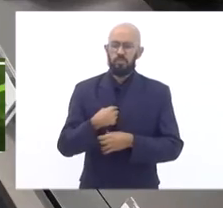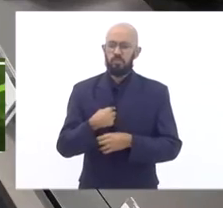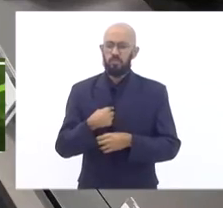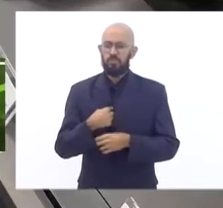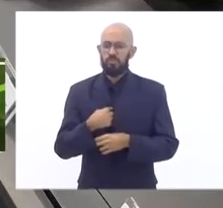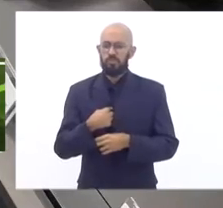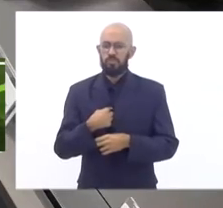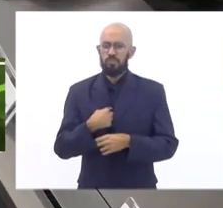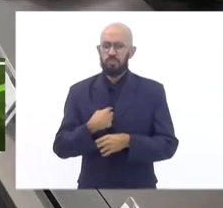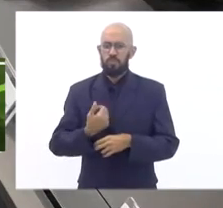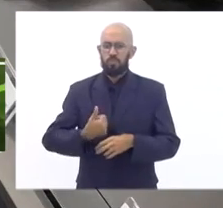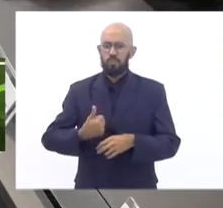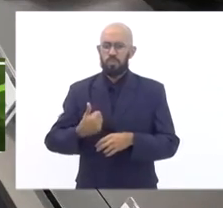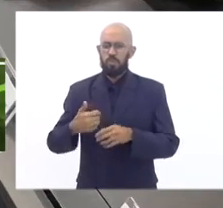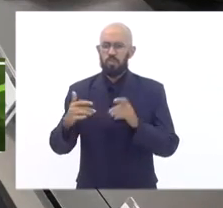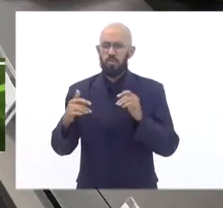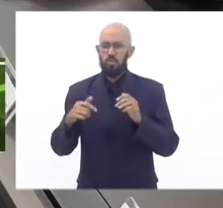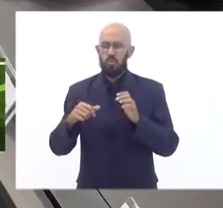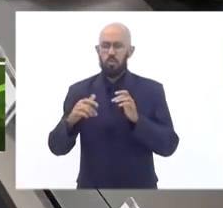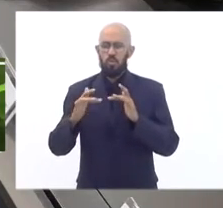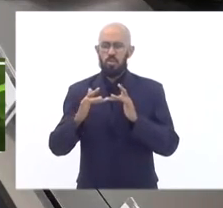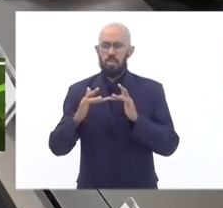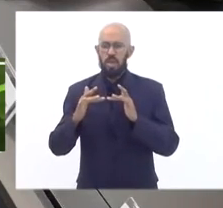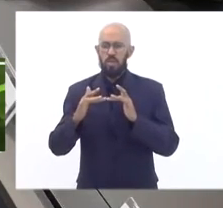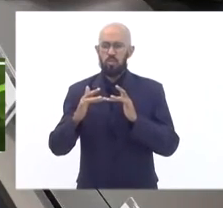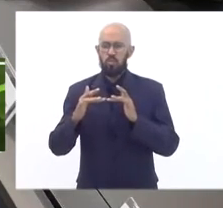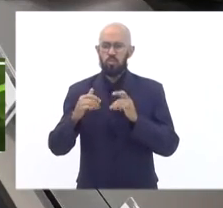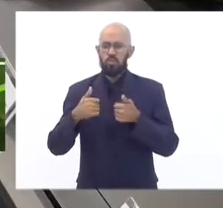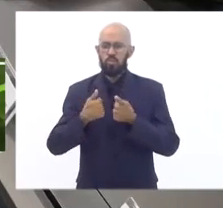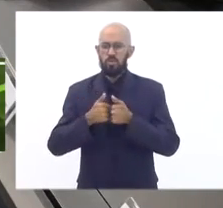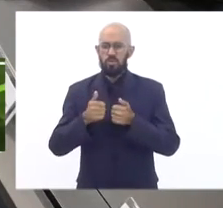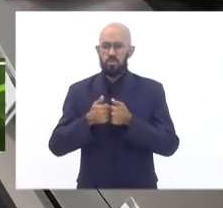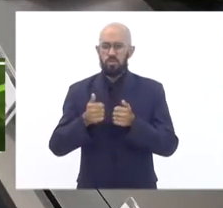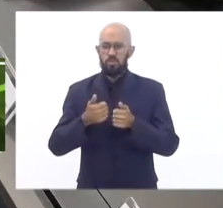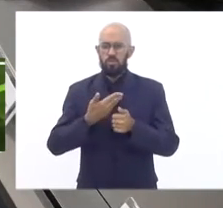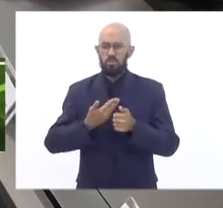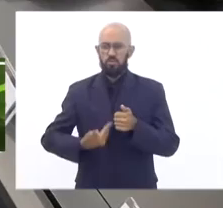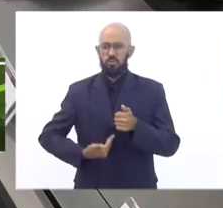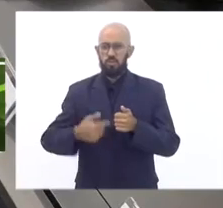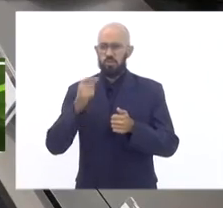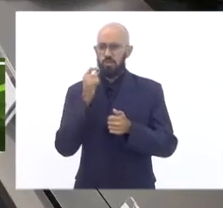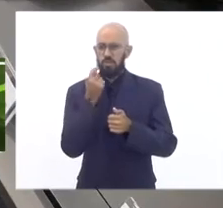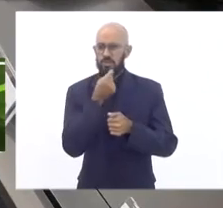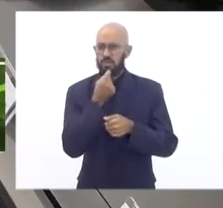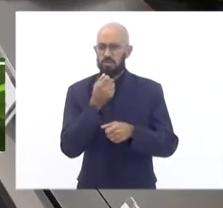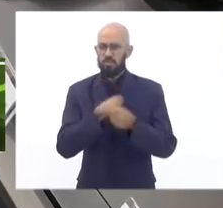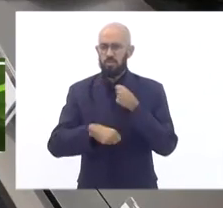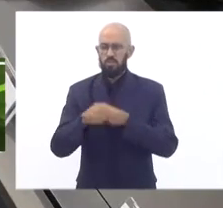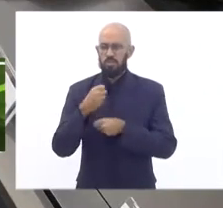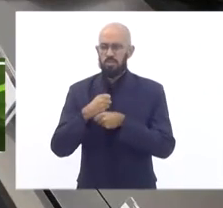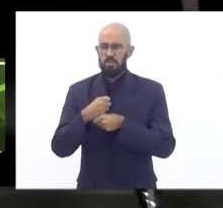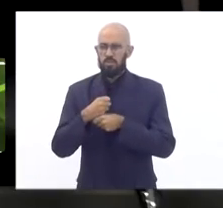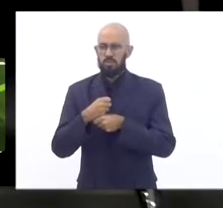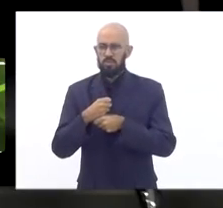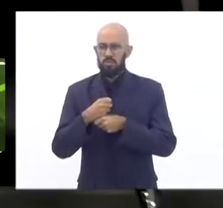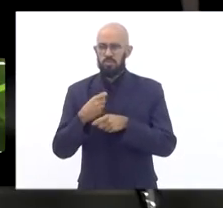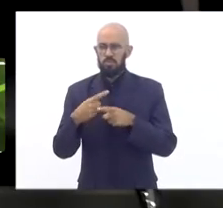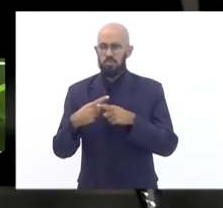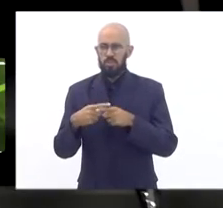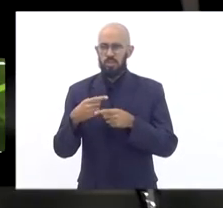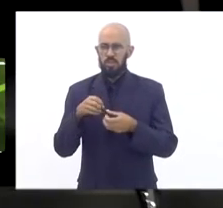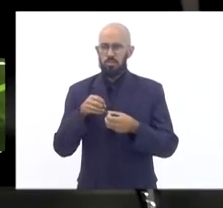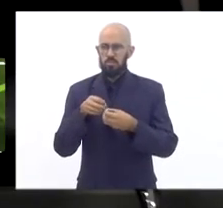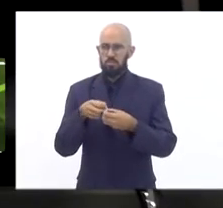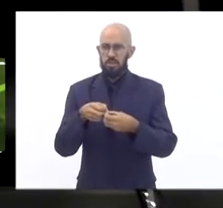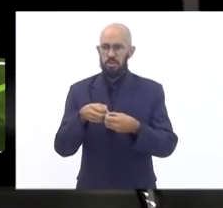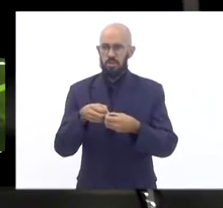O primeiro contato que eu tive com essa questão de transporte no governo do Estado foi em setembro do ano passado, porque se avizinhava aí